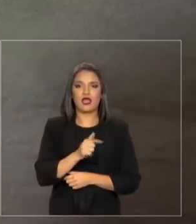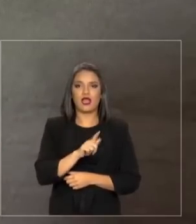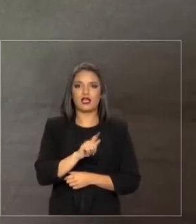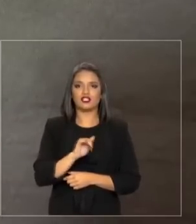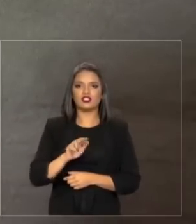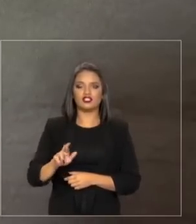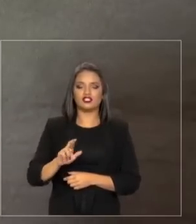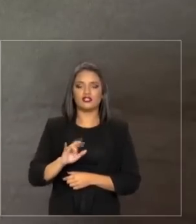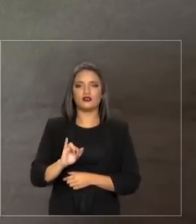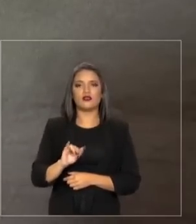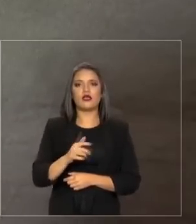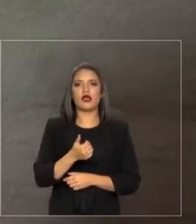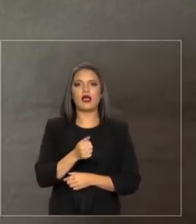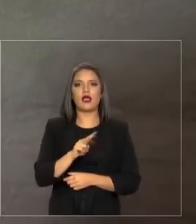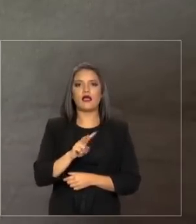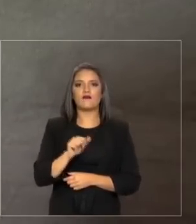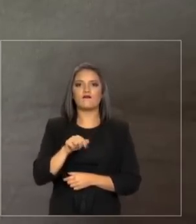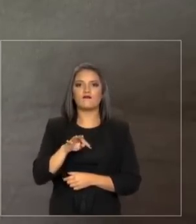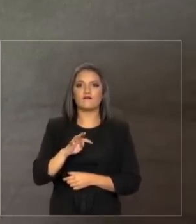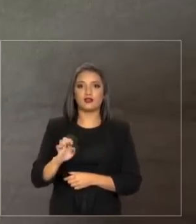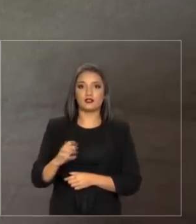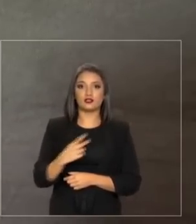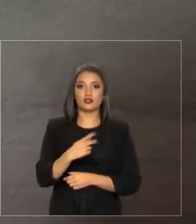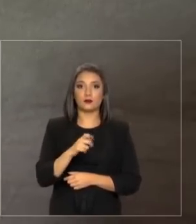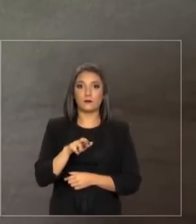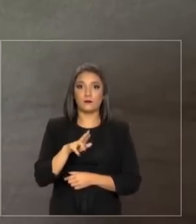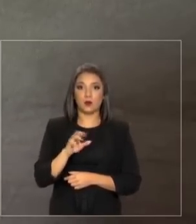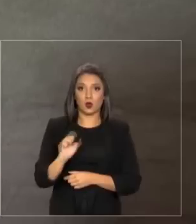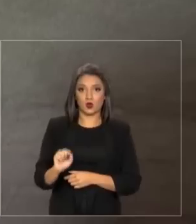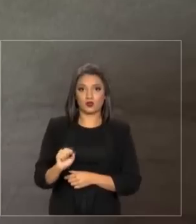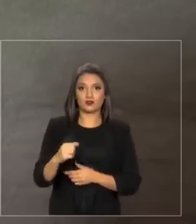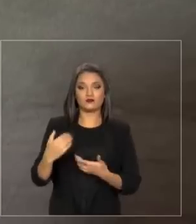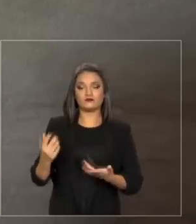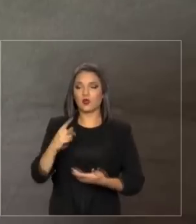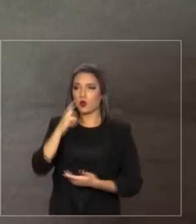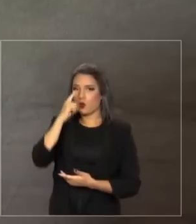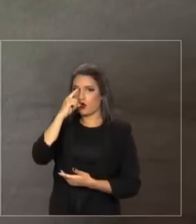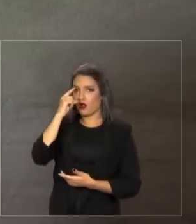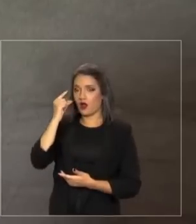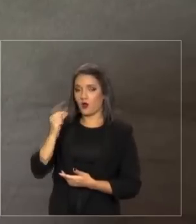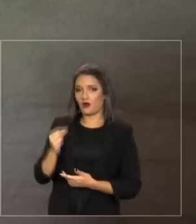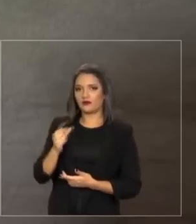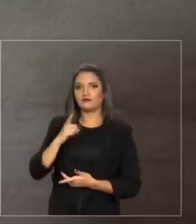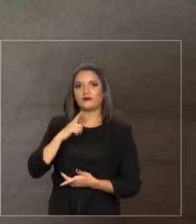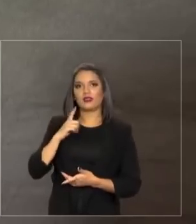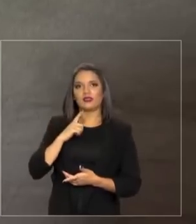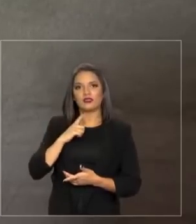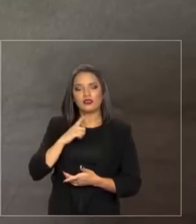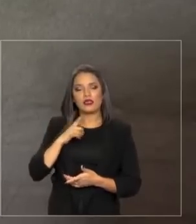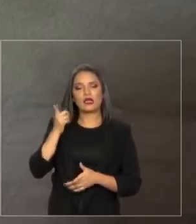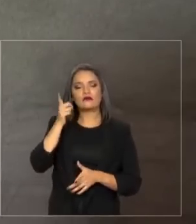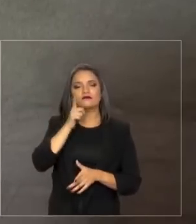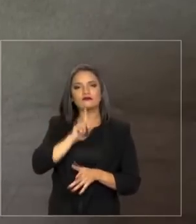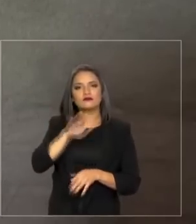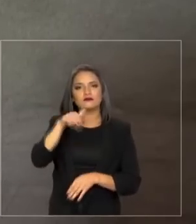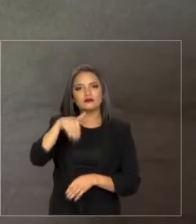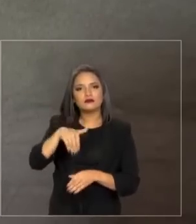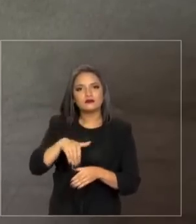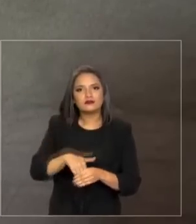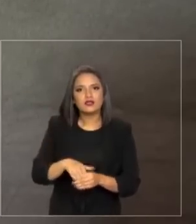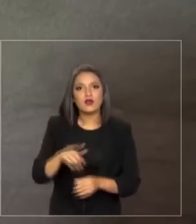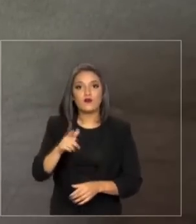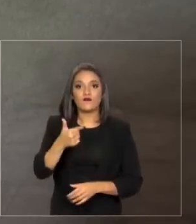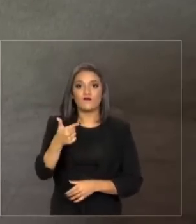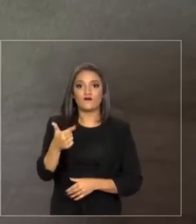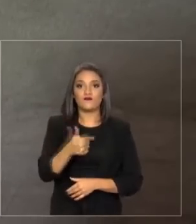subvertida para disseminar desinformação discurso de ódio e notícias fraudulentas e alertou que a justiça irá identificar e